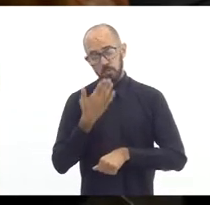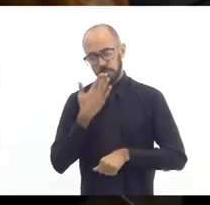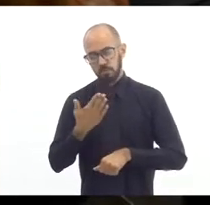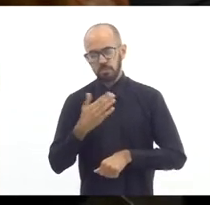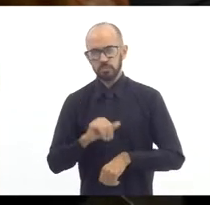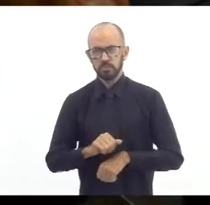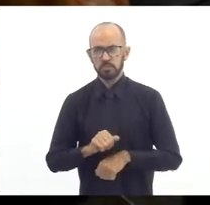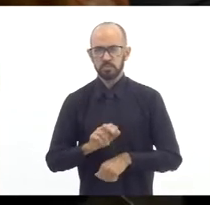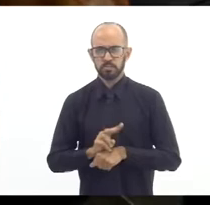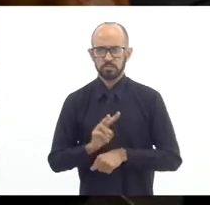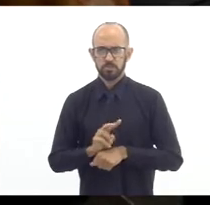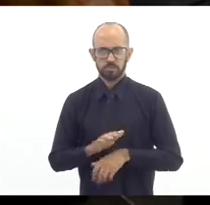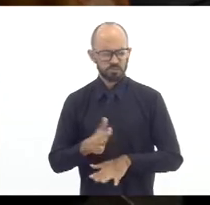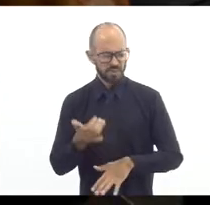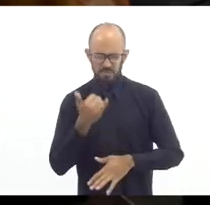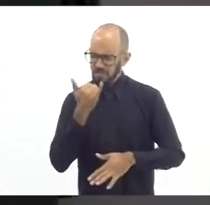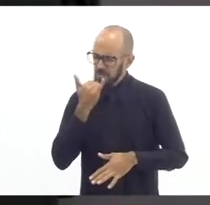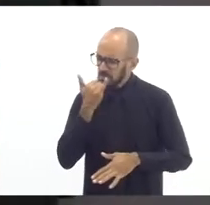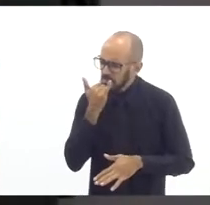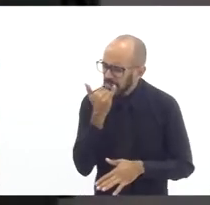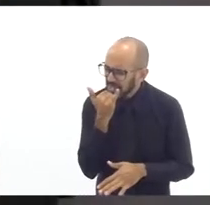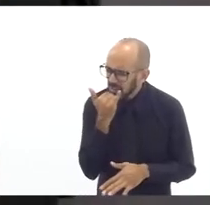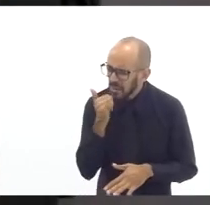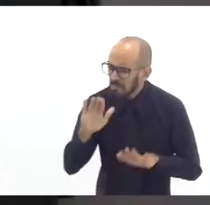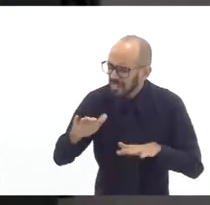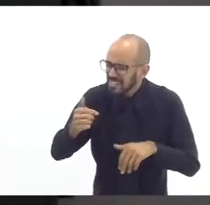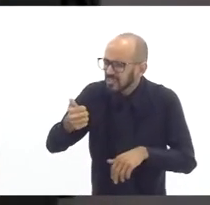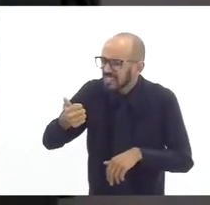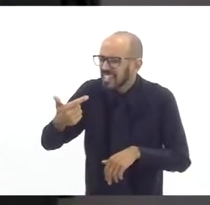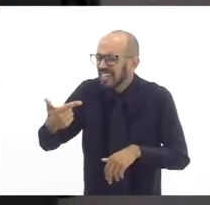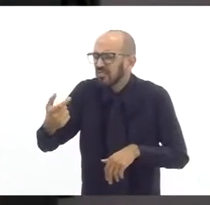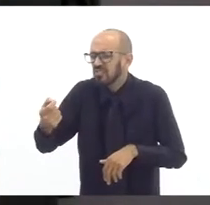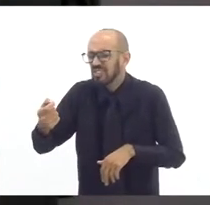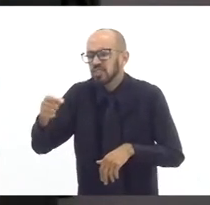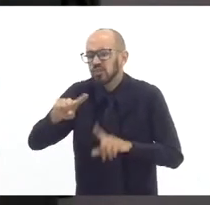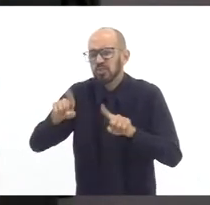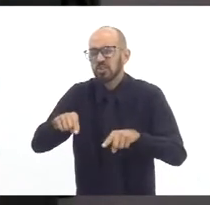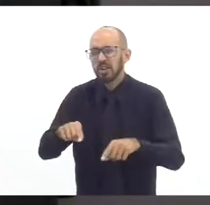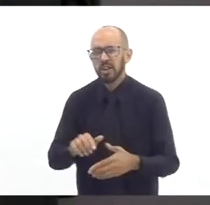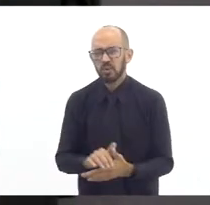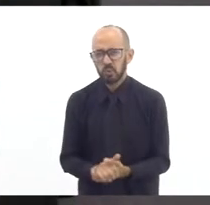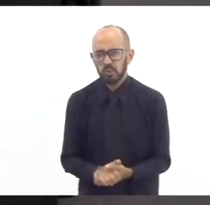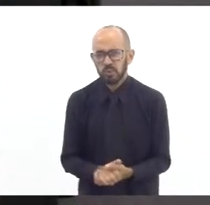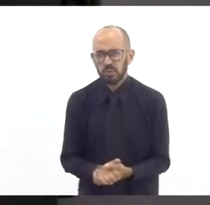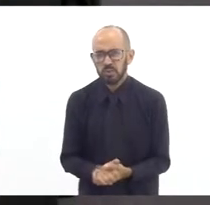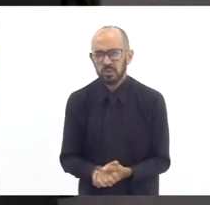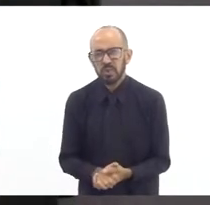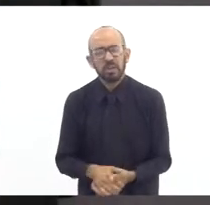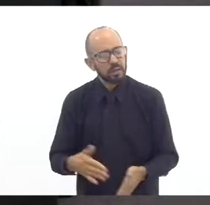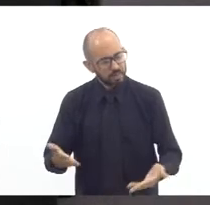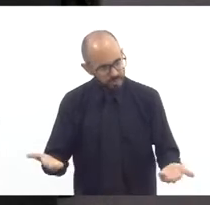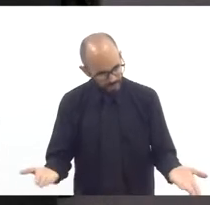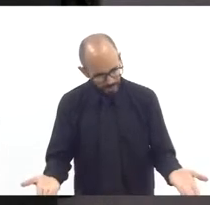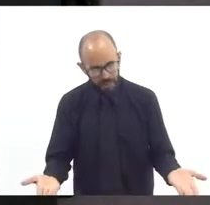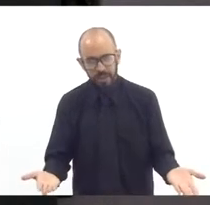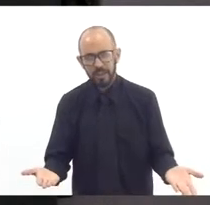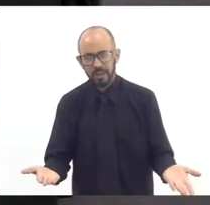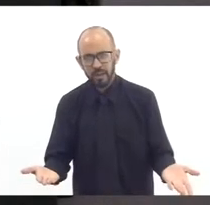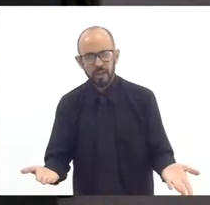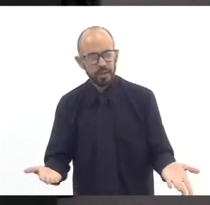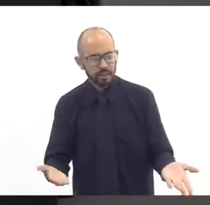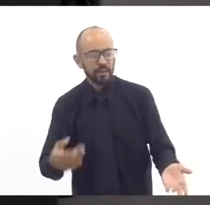Me perdoe, mas são 120 funcionários, presidente. Não, deputada, eu vou chegar lá. Que são, né,